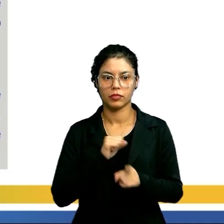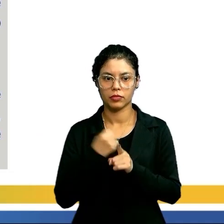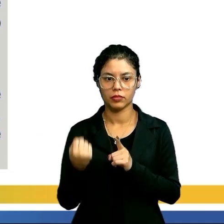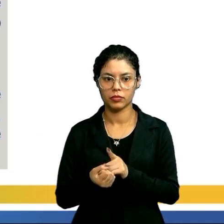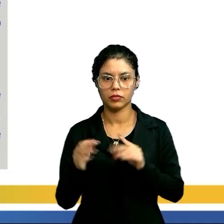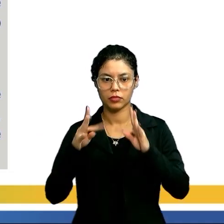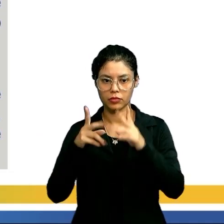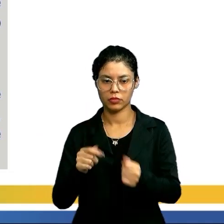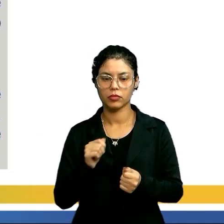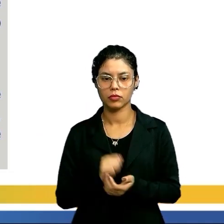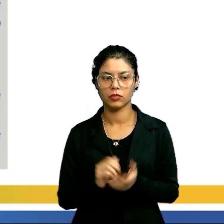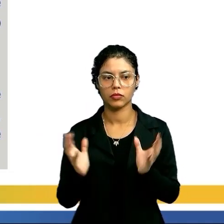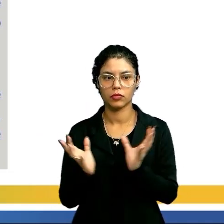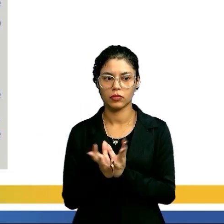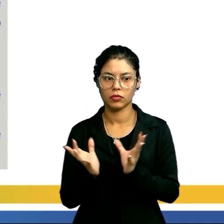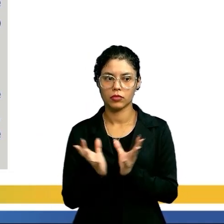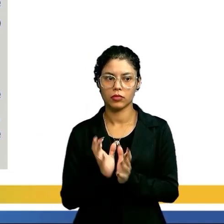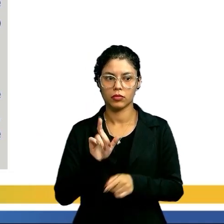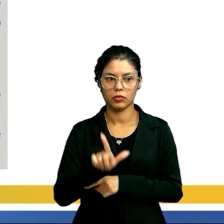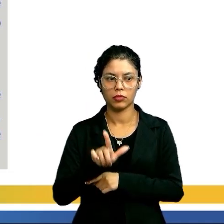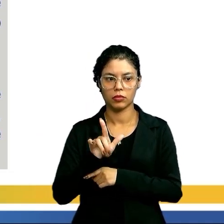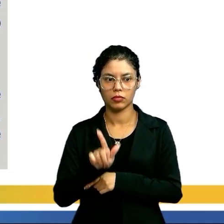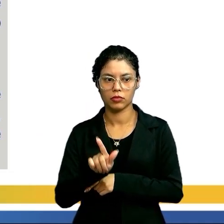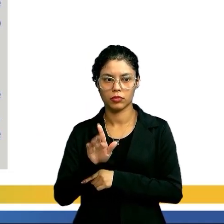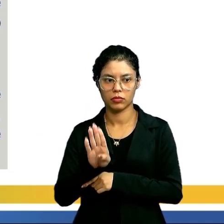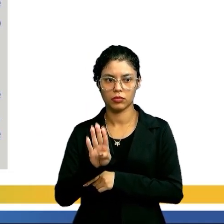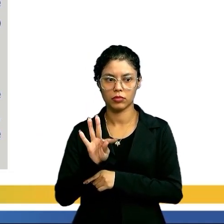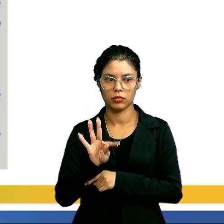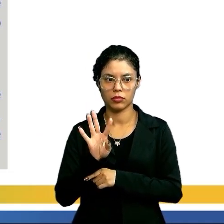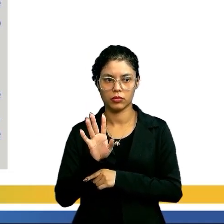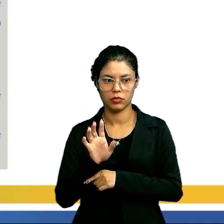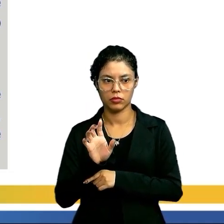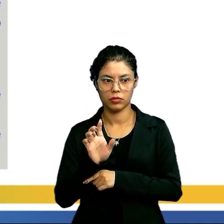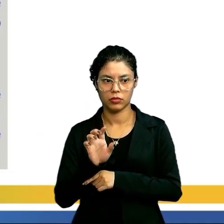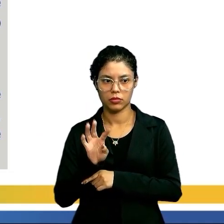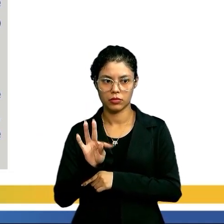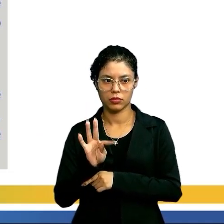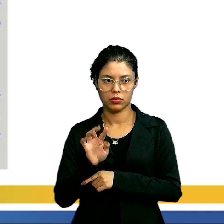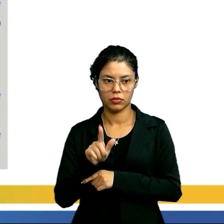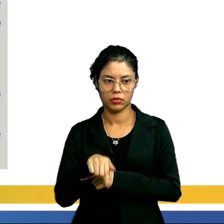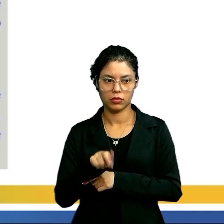social em todo o mundo, que é a comunidade